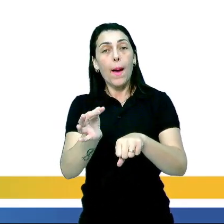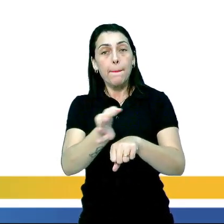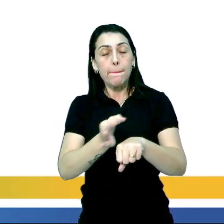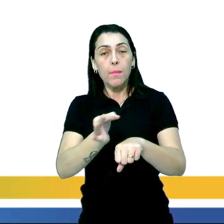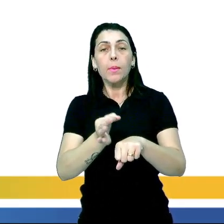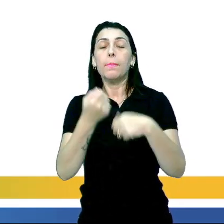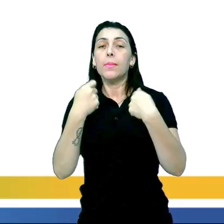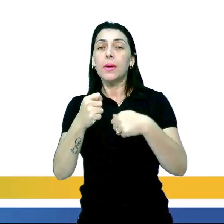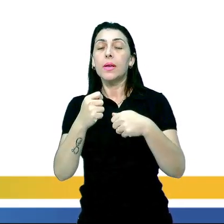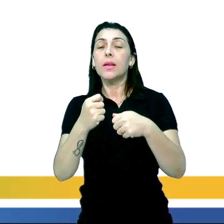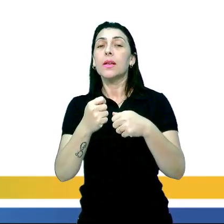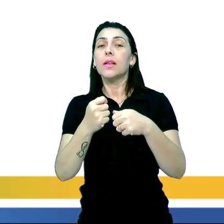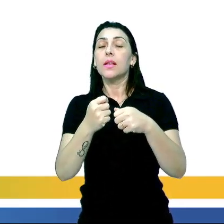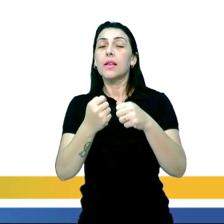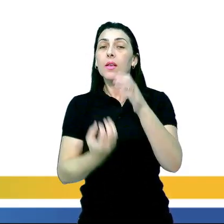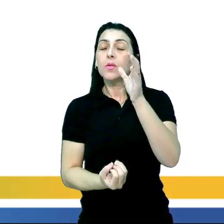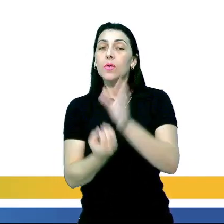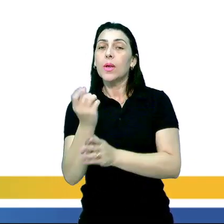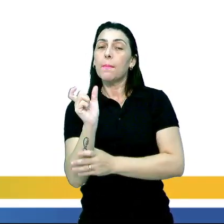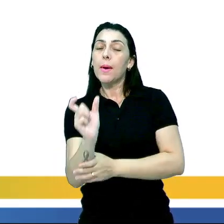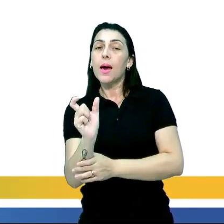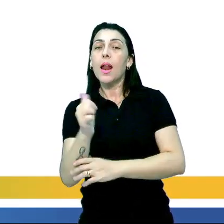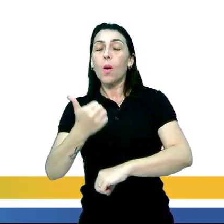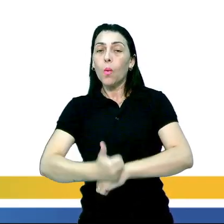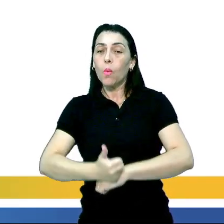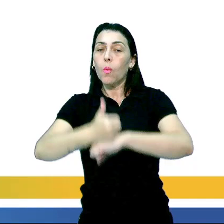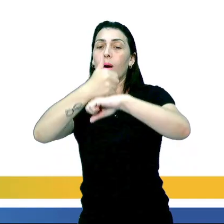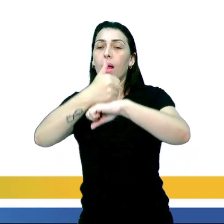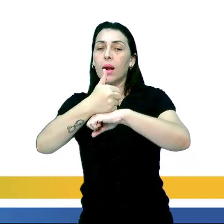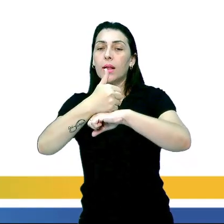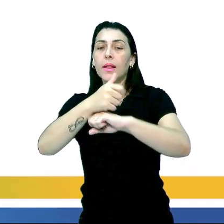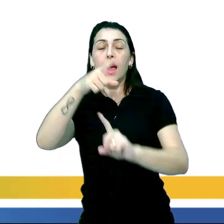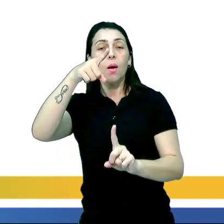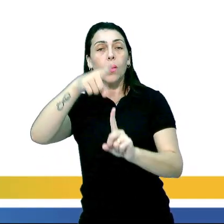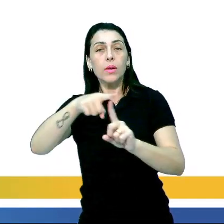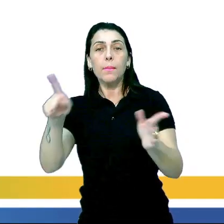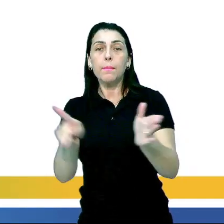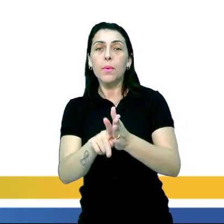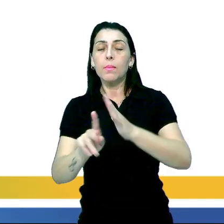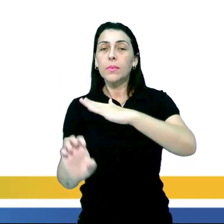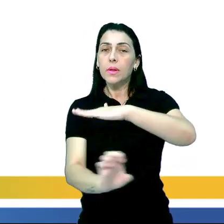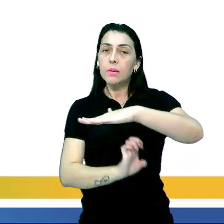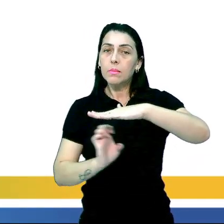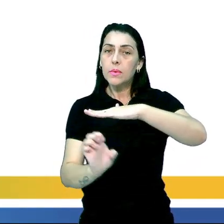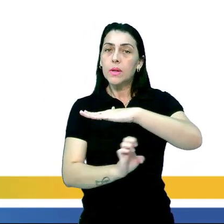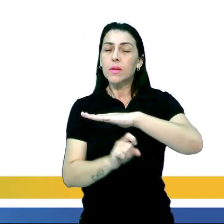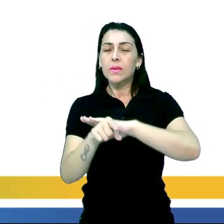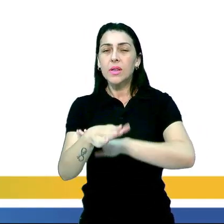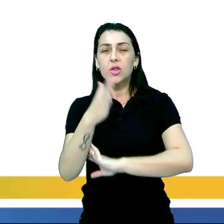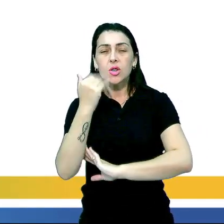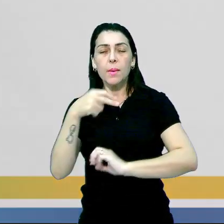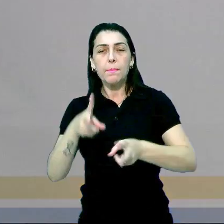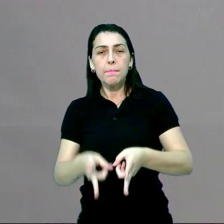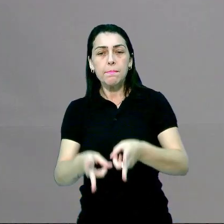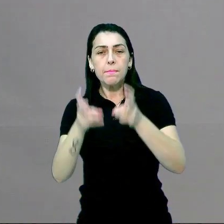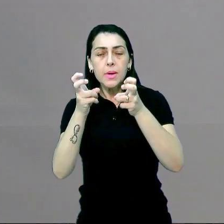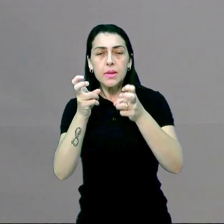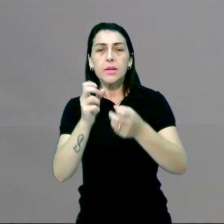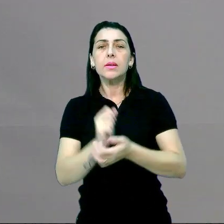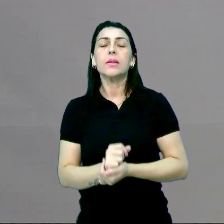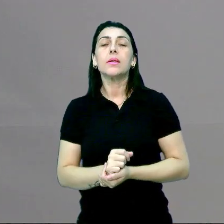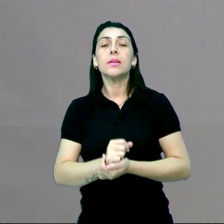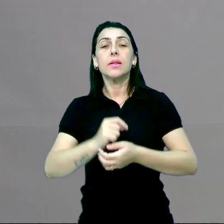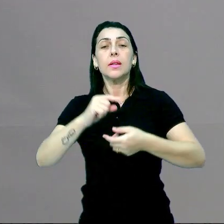deve aparecer a palavra qualidade e o logotipo da empresa. Não sei se vocês já observaram,